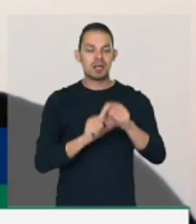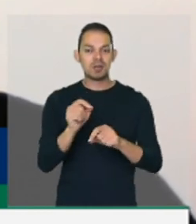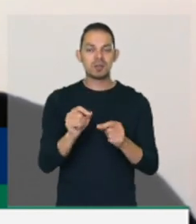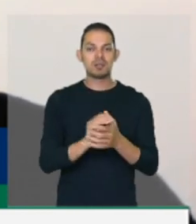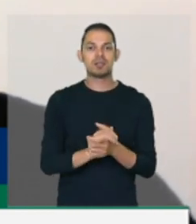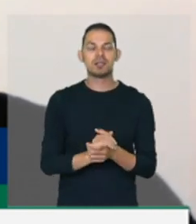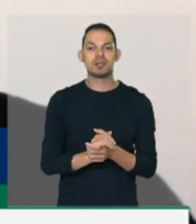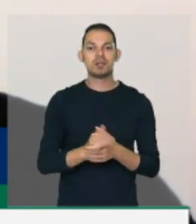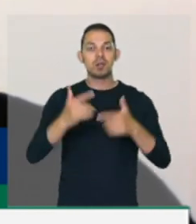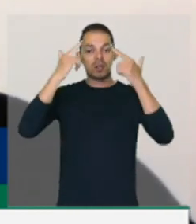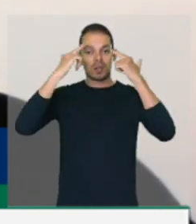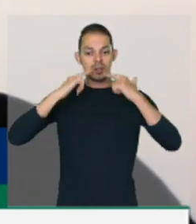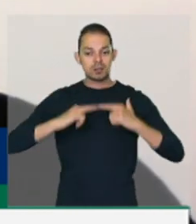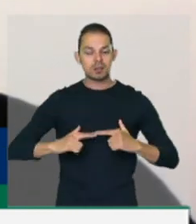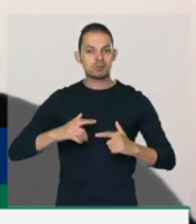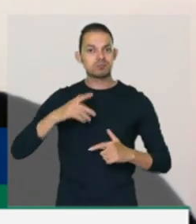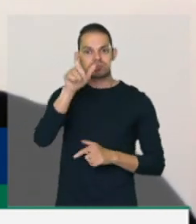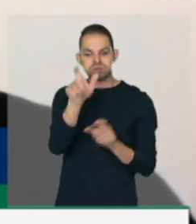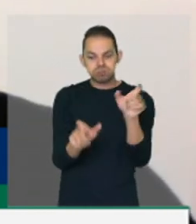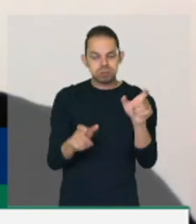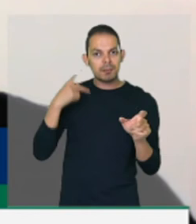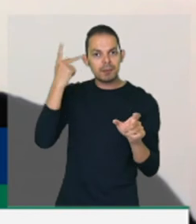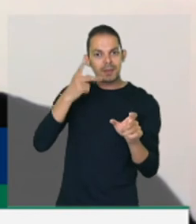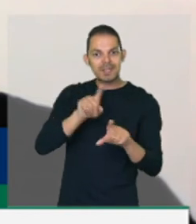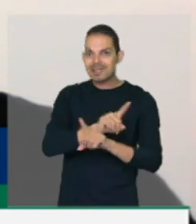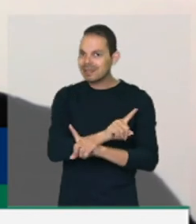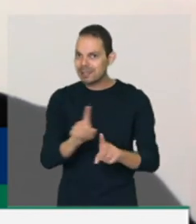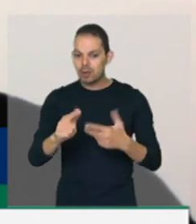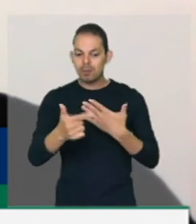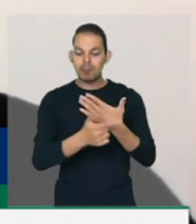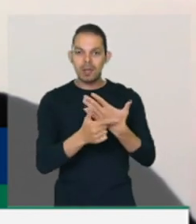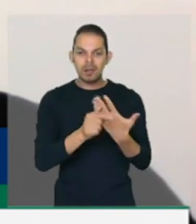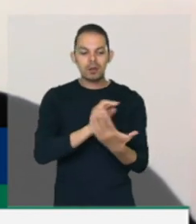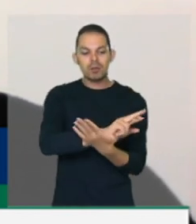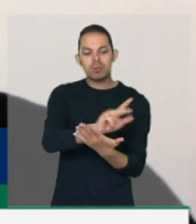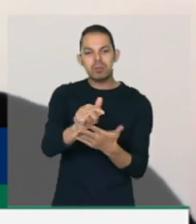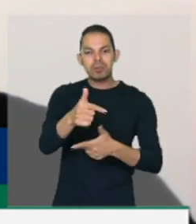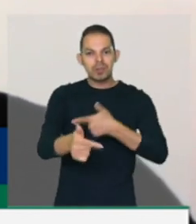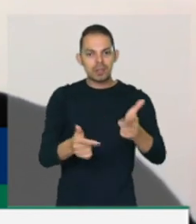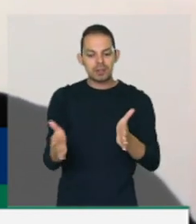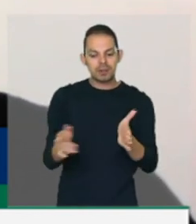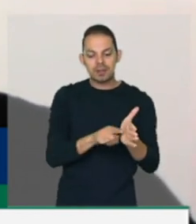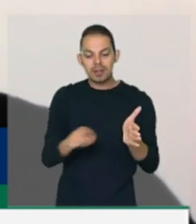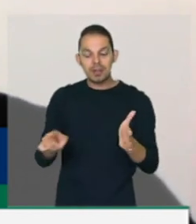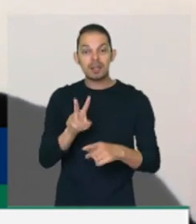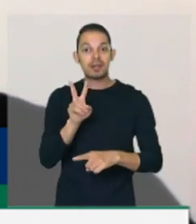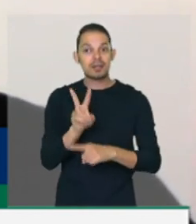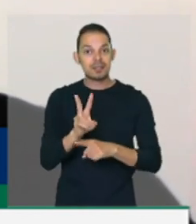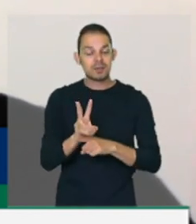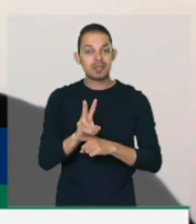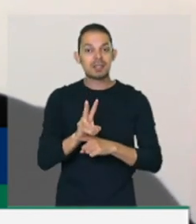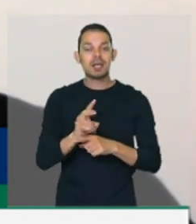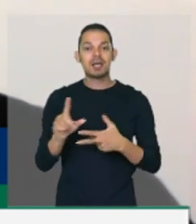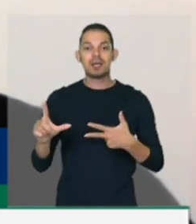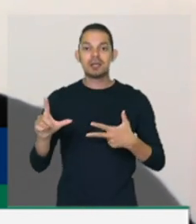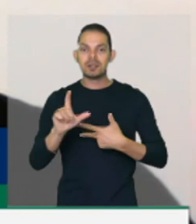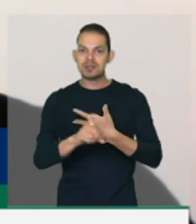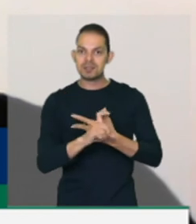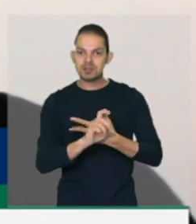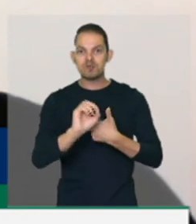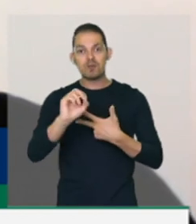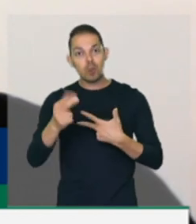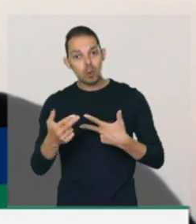dizem respeito à figura do parlamentar, mas à função por ele exercida no intuito de resguardá-la da atuação do Executivo ou do